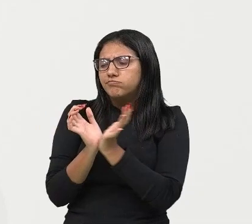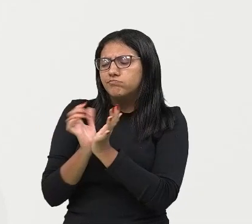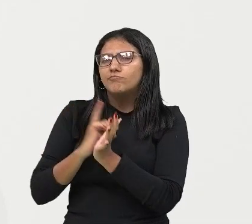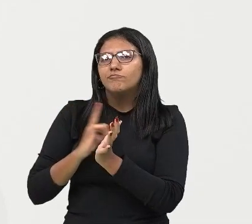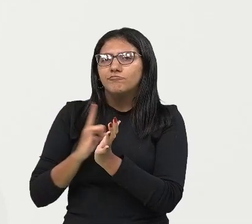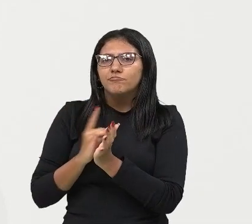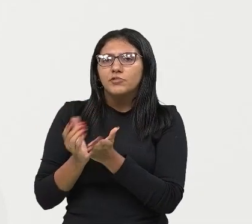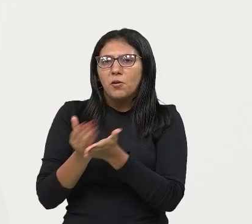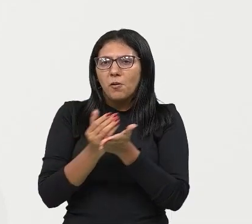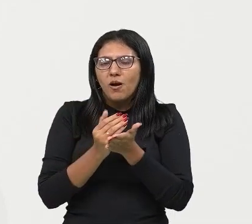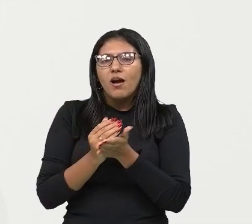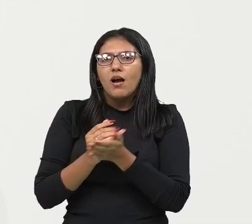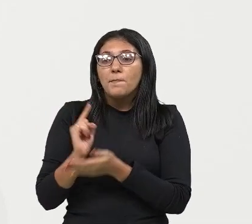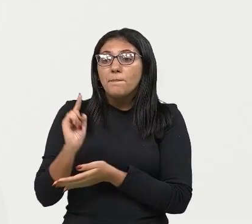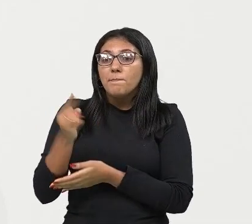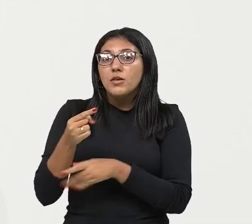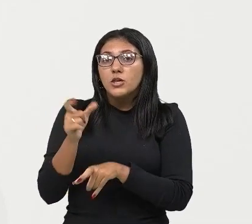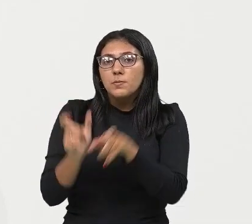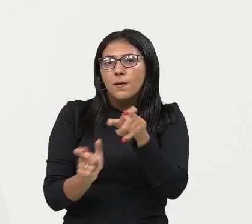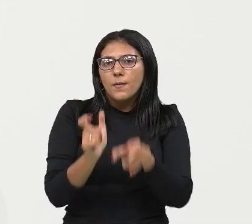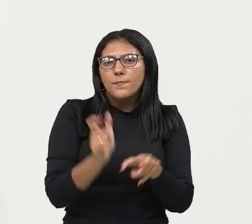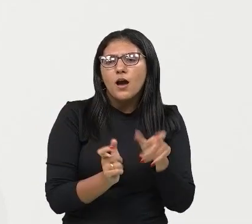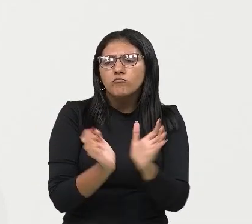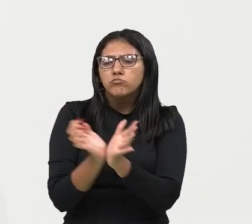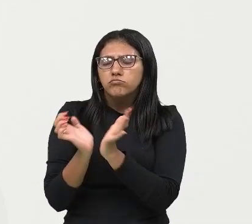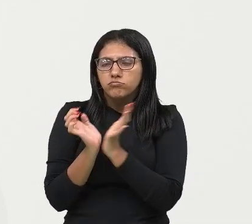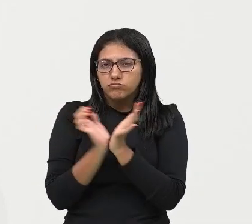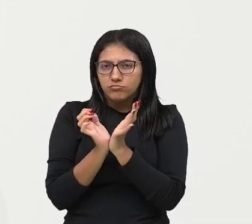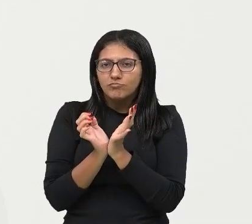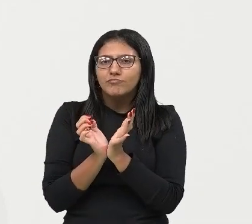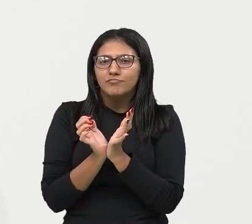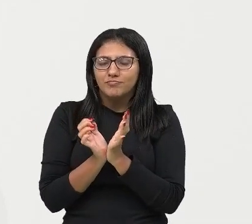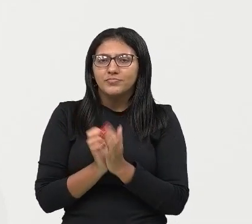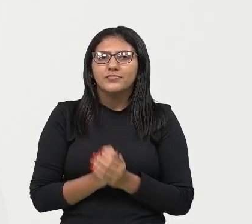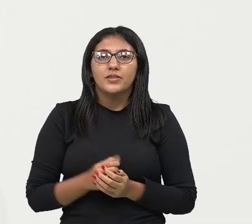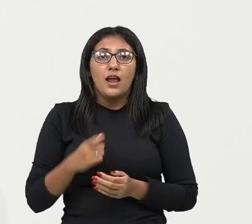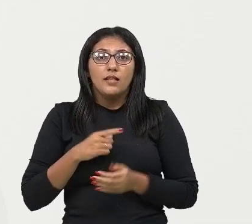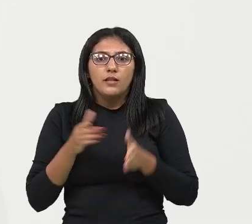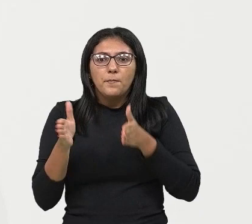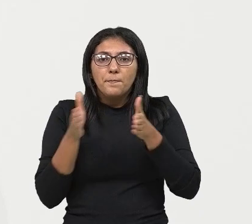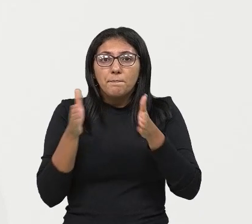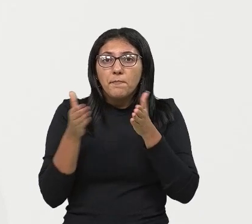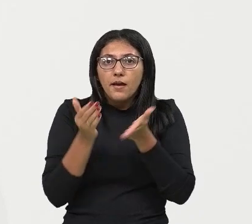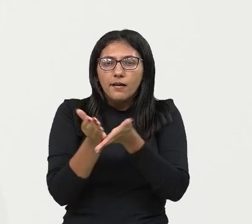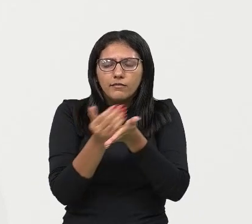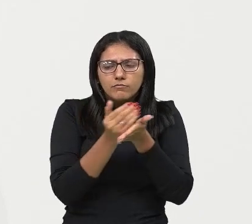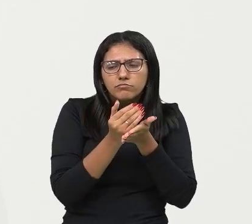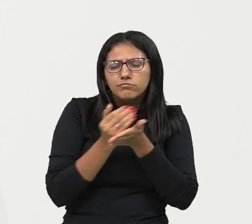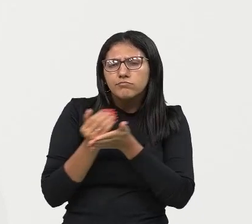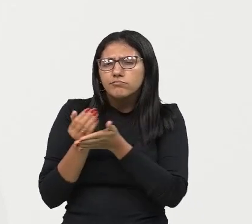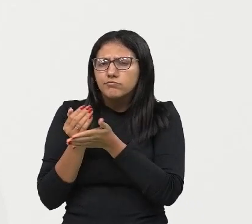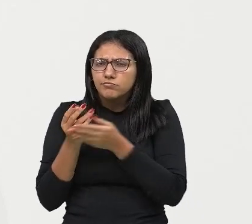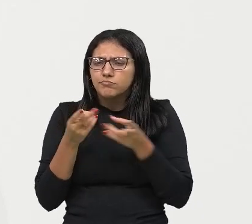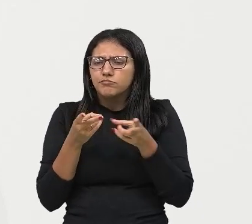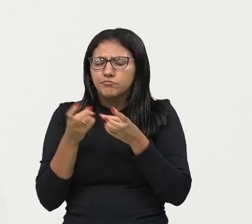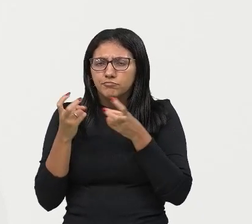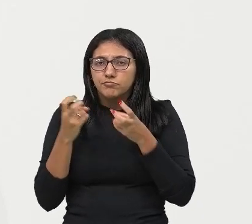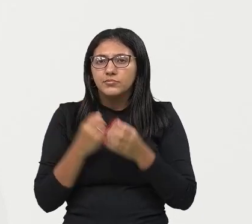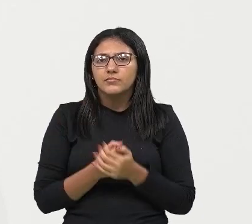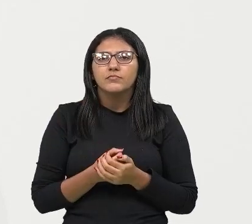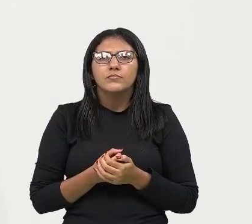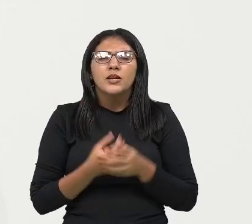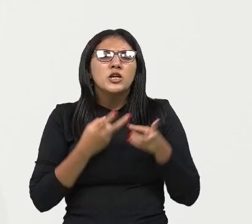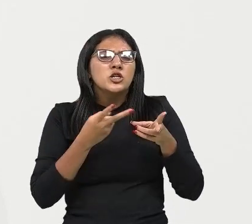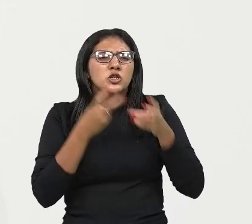1.000 habitantes em determinado período. Isso acaba colocando para a gente o quê? O